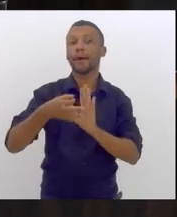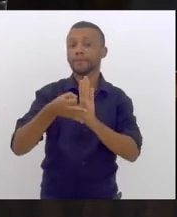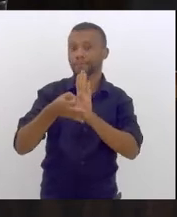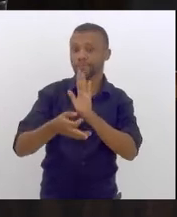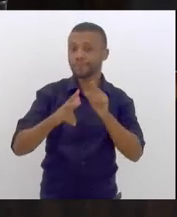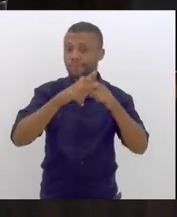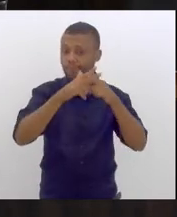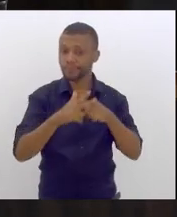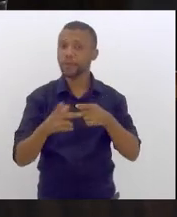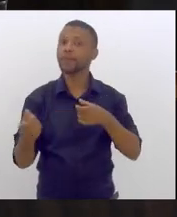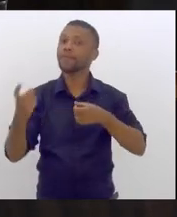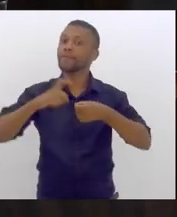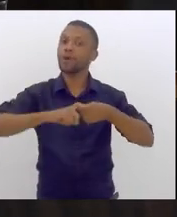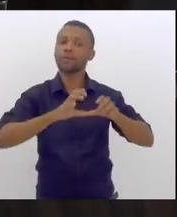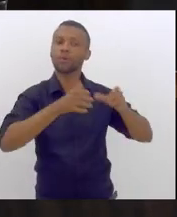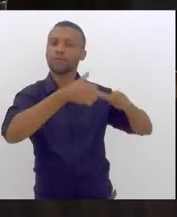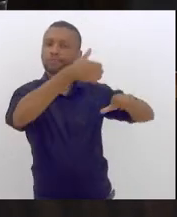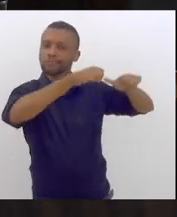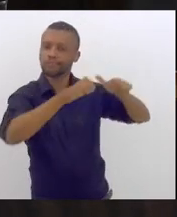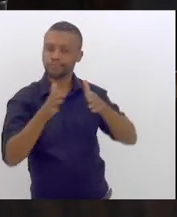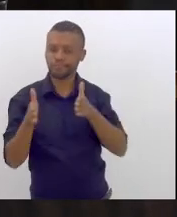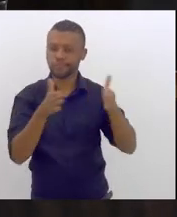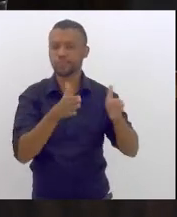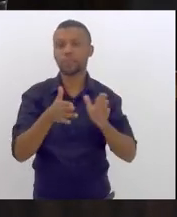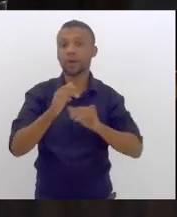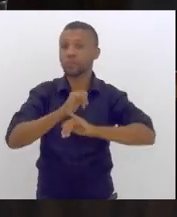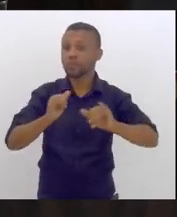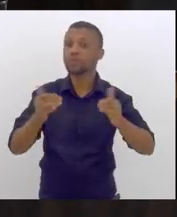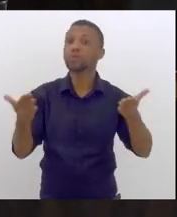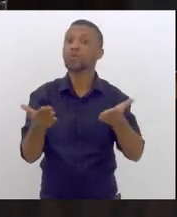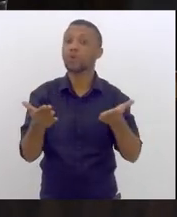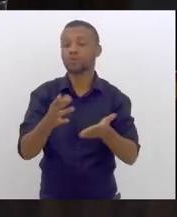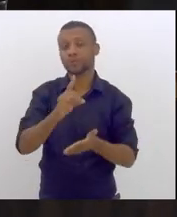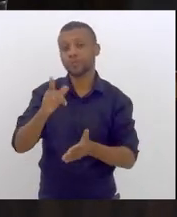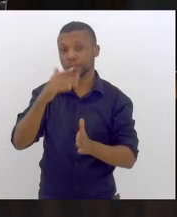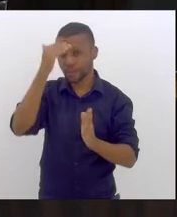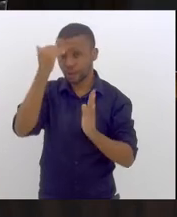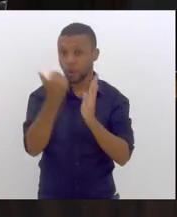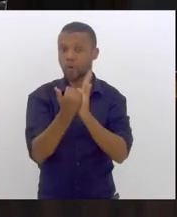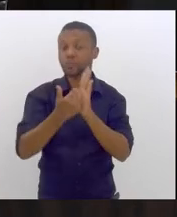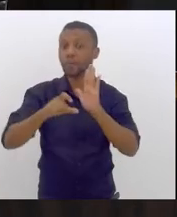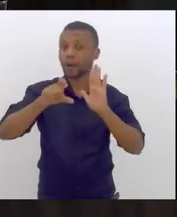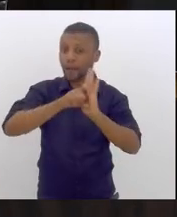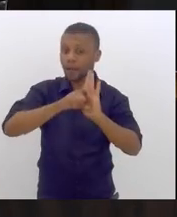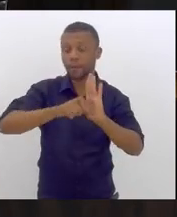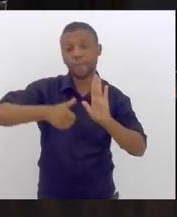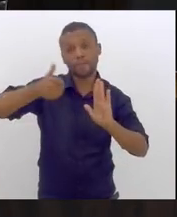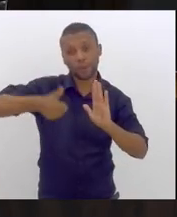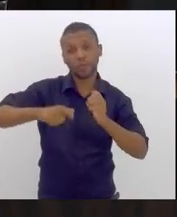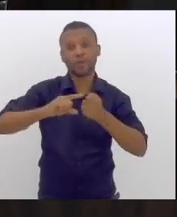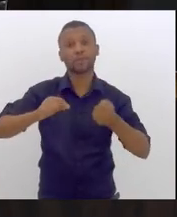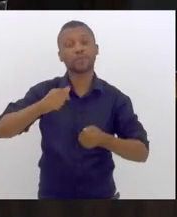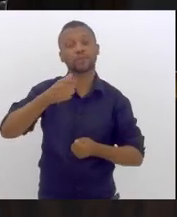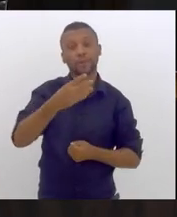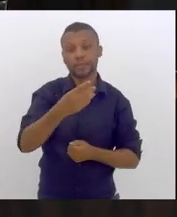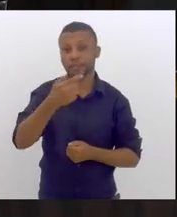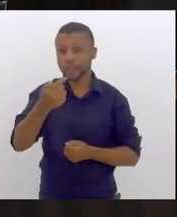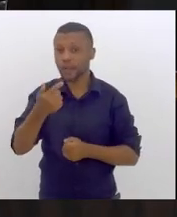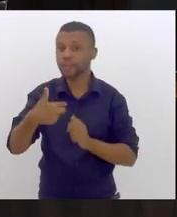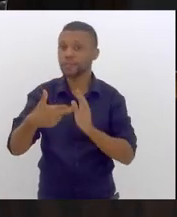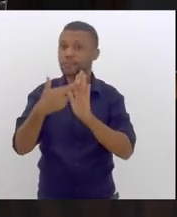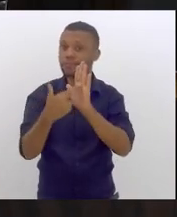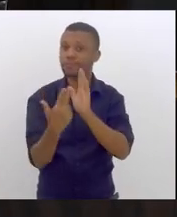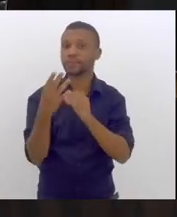às comissões. Anuncio, incluído na ordem do dia, de acordo com o parágrafo 1º do artigo 47 do Regimento Interno,